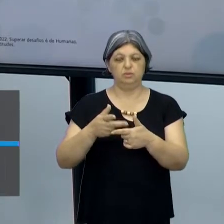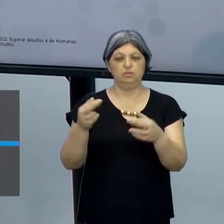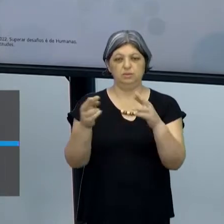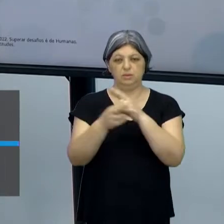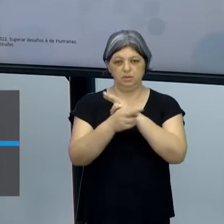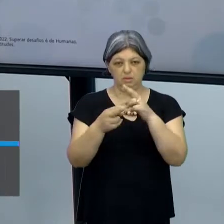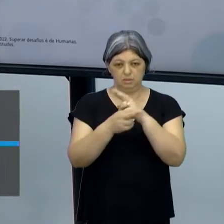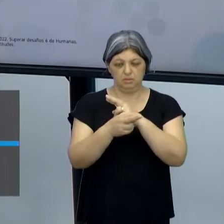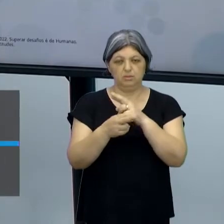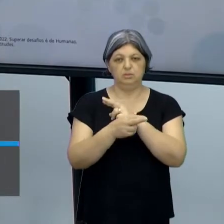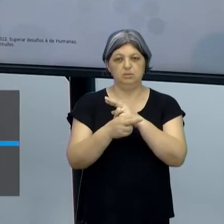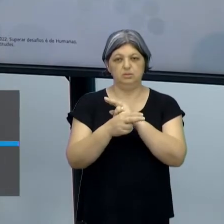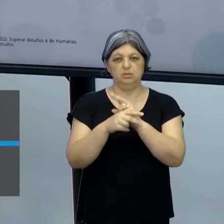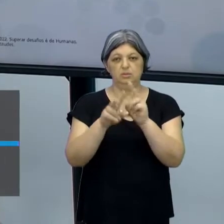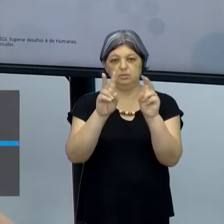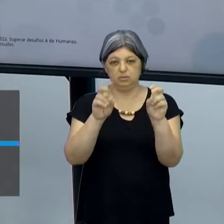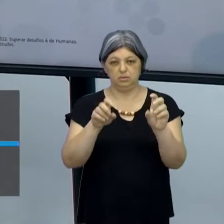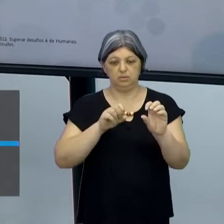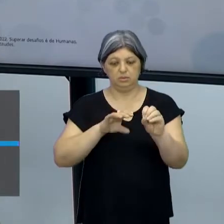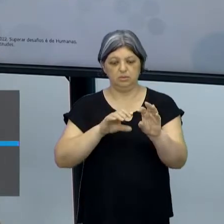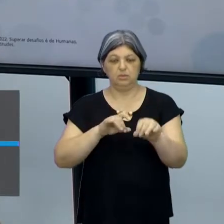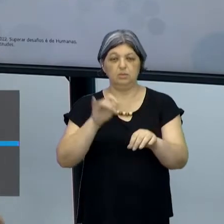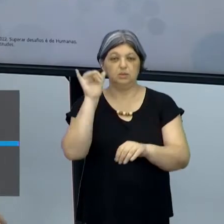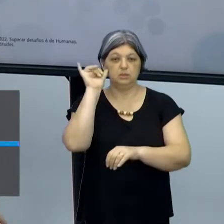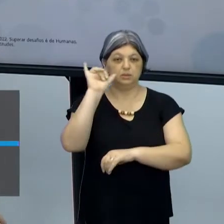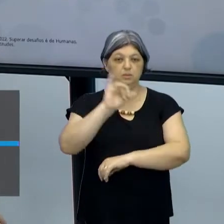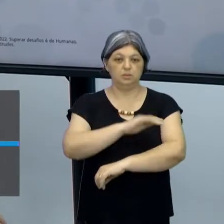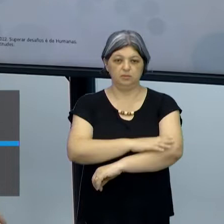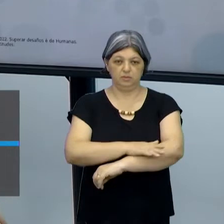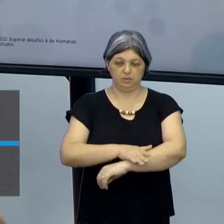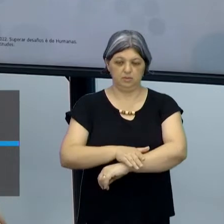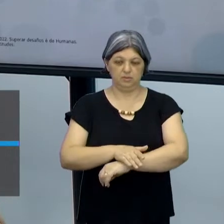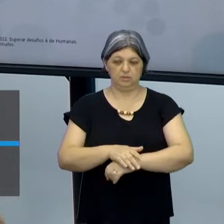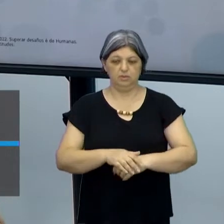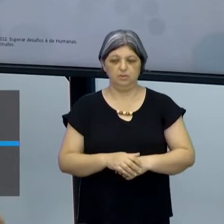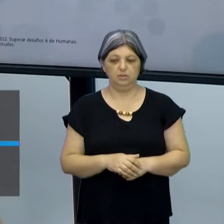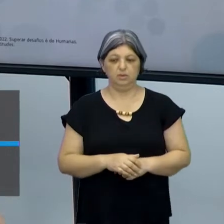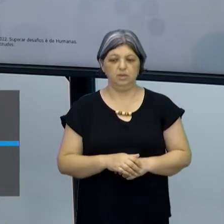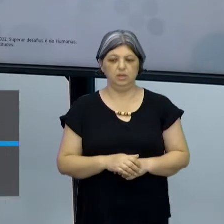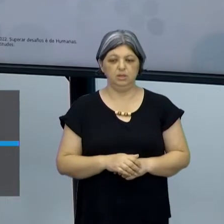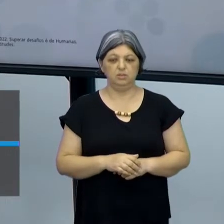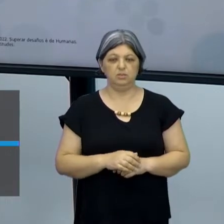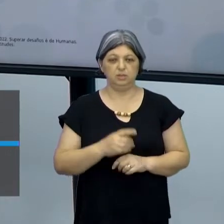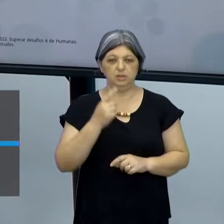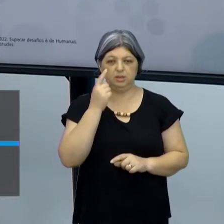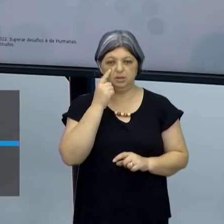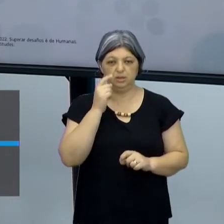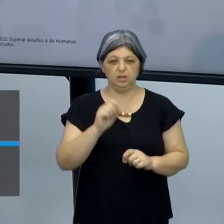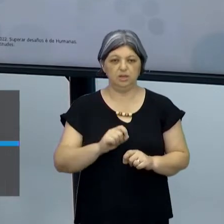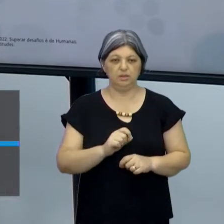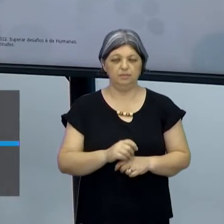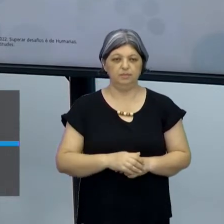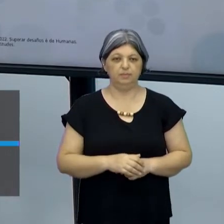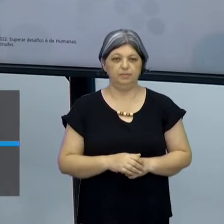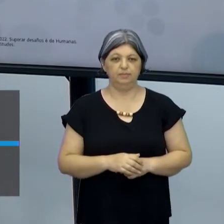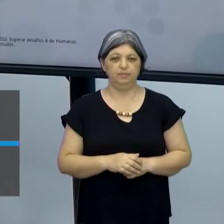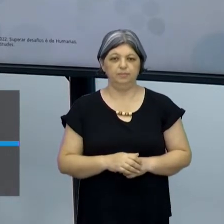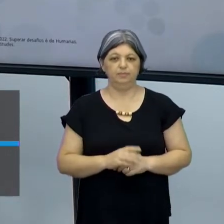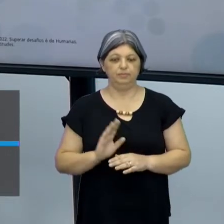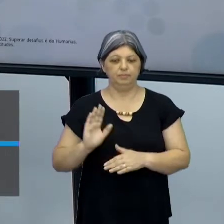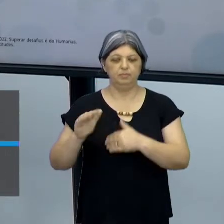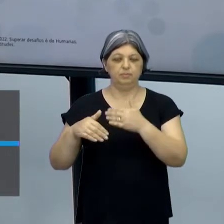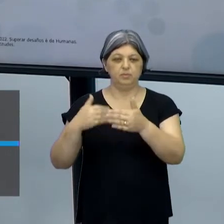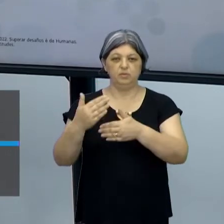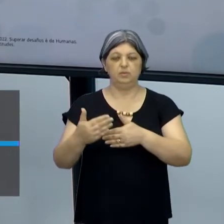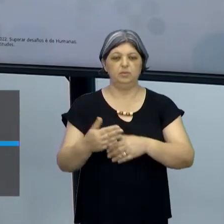essa questão da educação antirracista, né? Já tem vários vídeos lá, mas vão aos poucos subindo